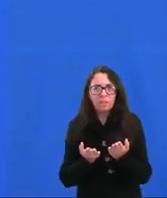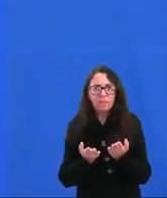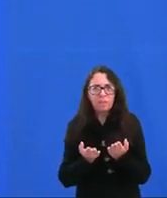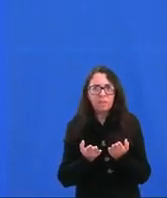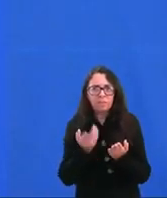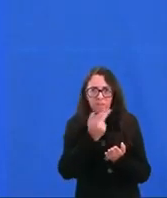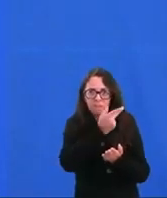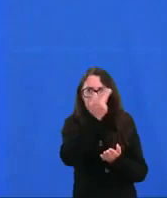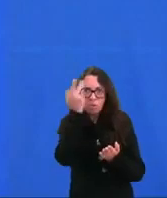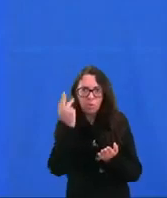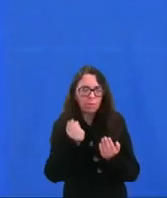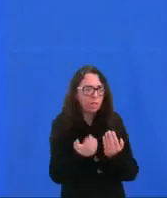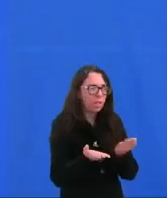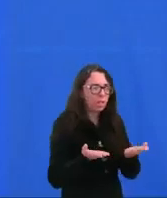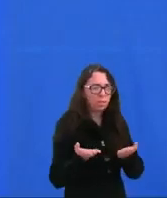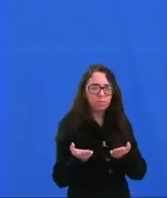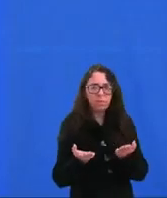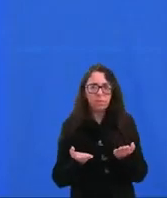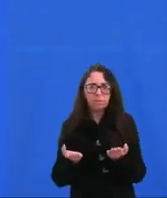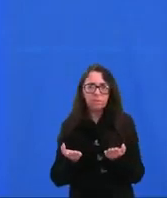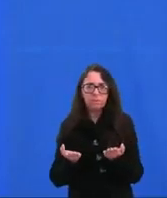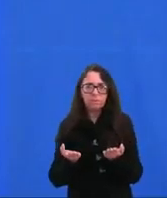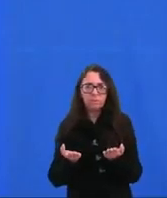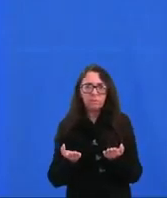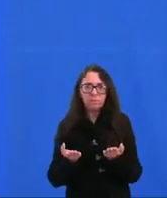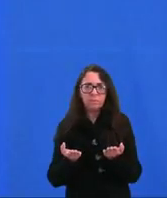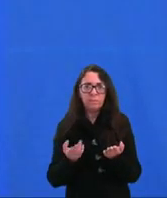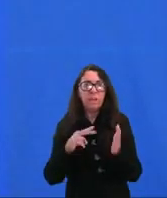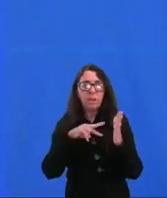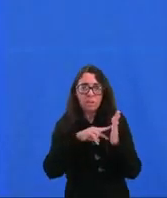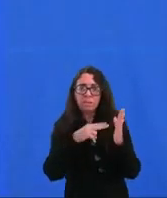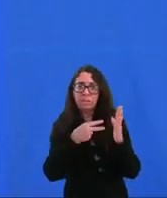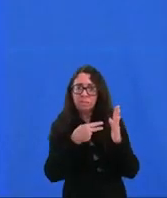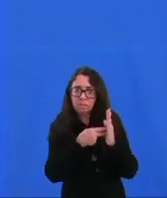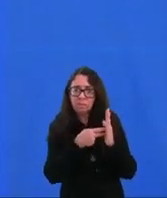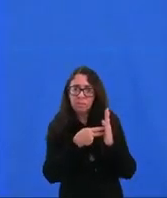materiais, realmente aí eu estou servindo a Cristo.